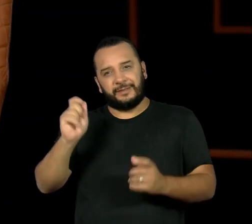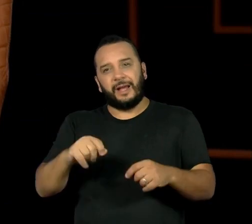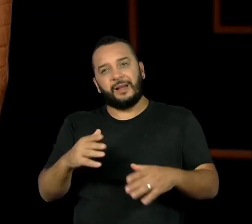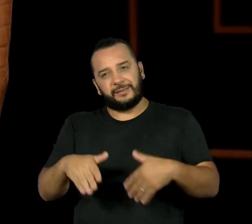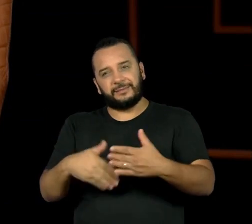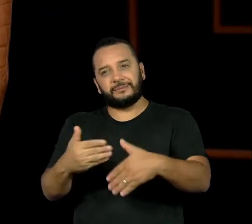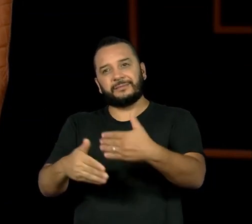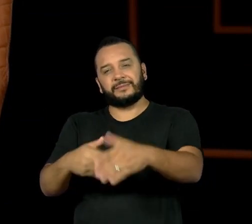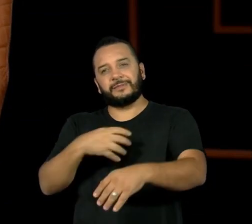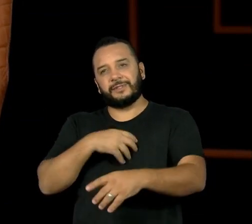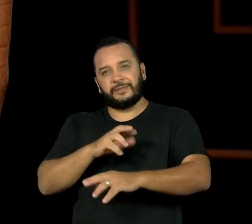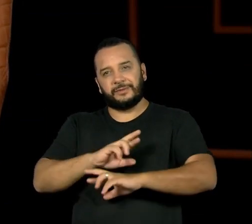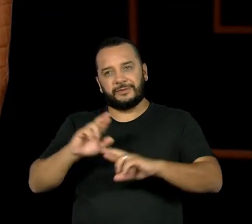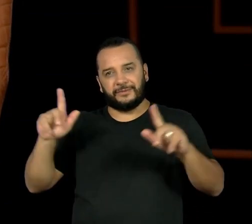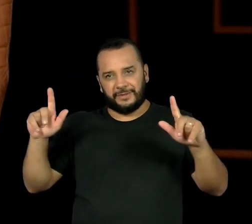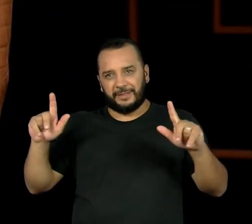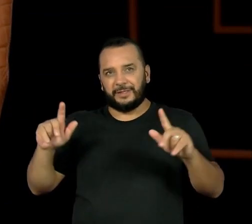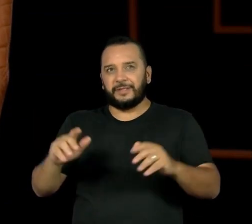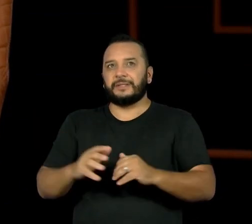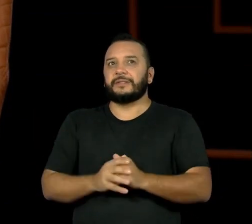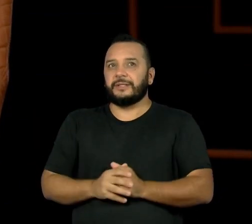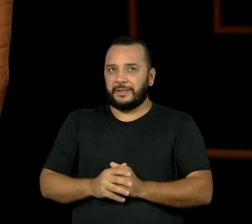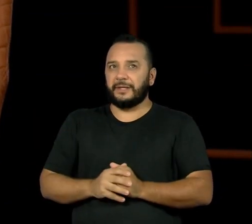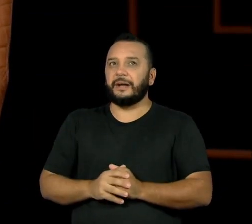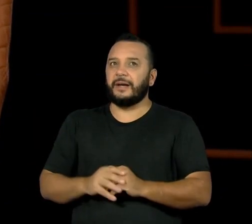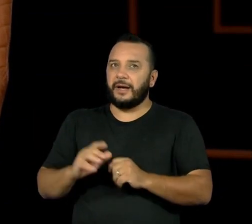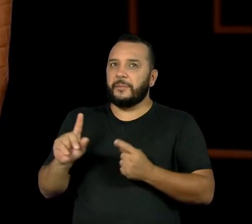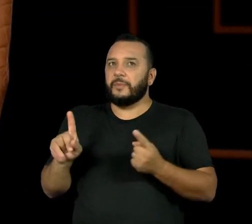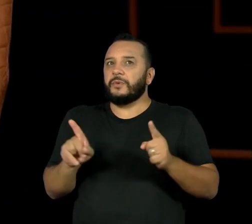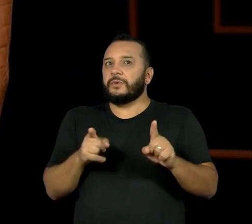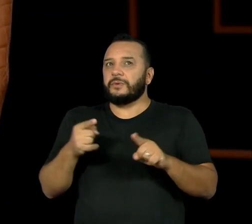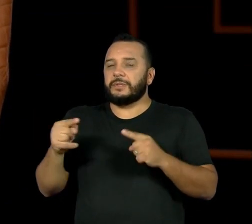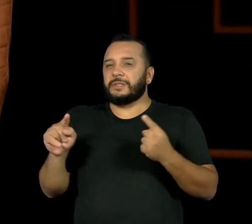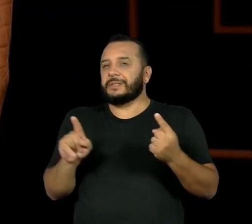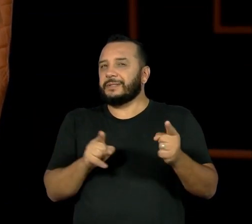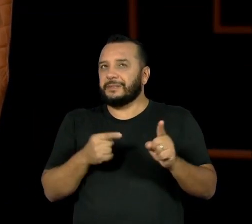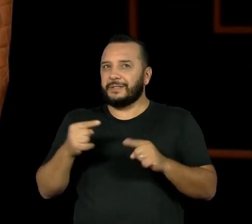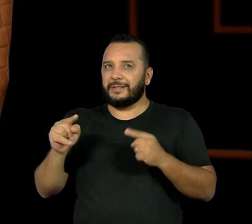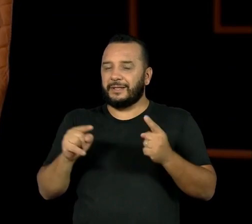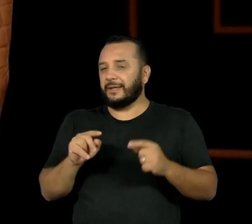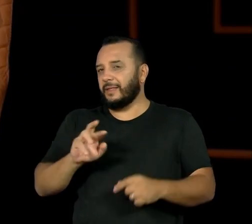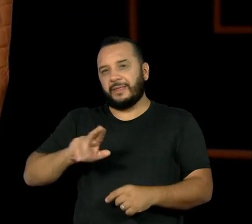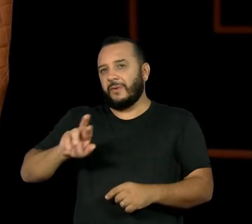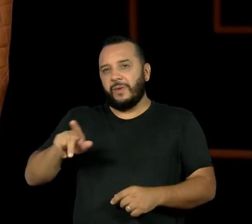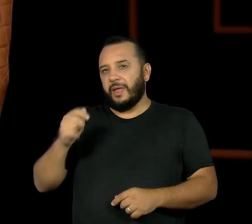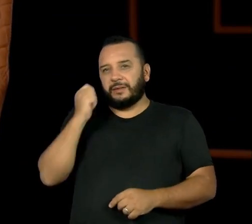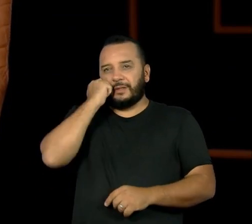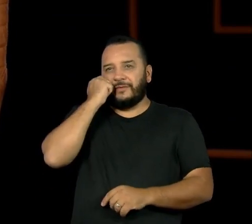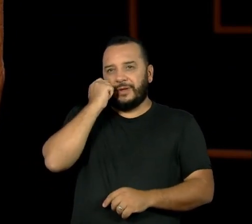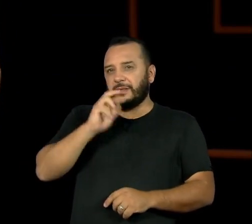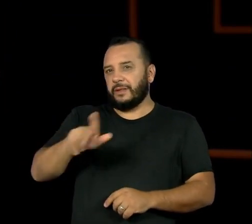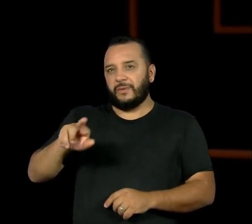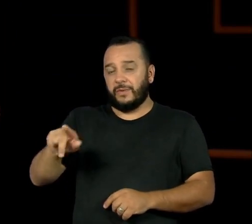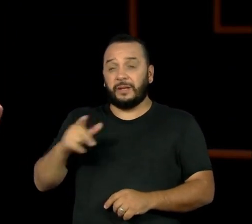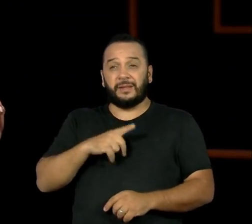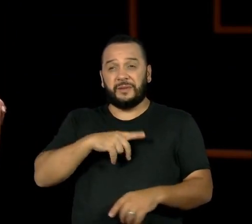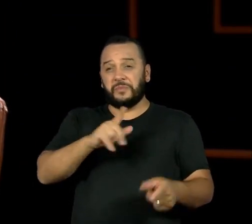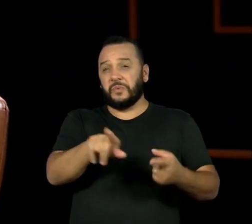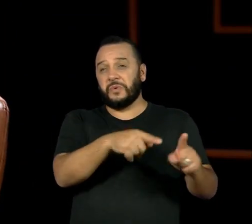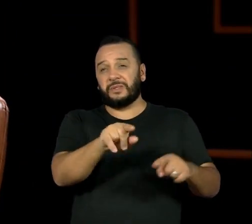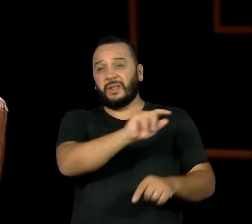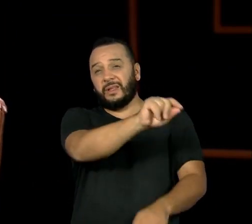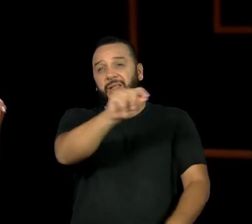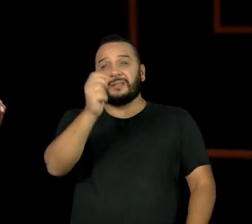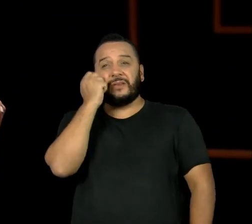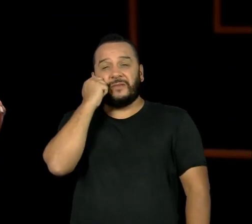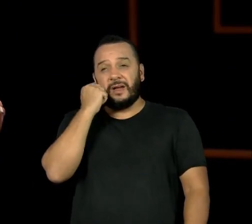diferente. Sabe? Ela sai um pouco, ela não é vulgar. Enquanto você vê muitas músicas vulgares, eu te dou